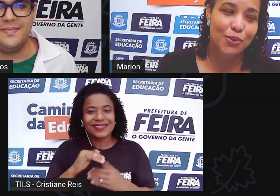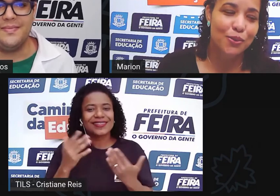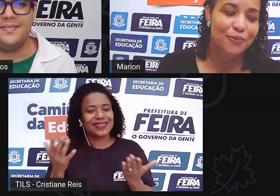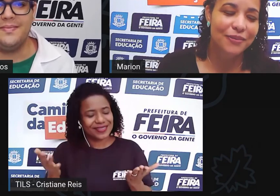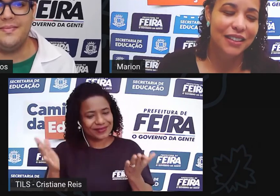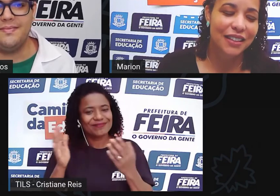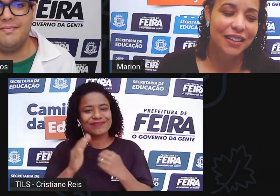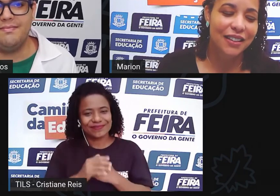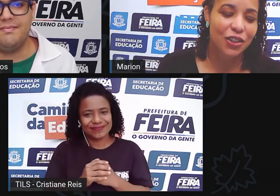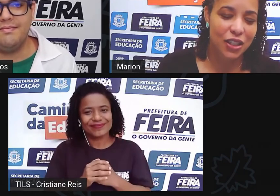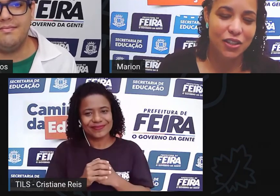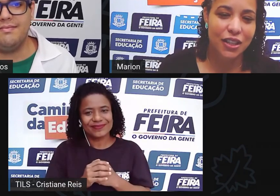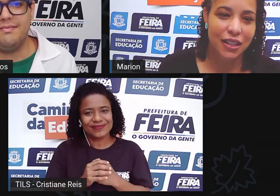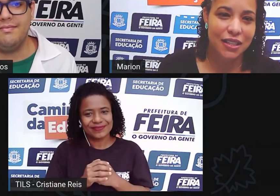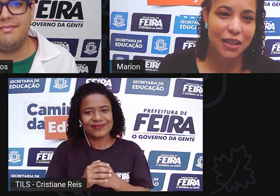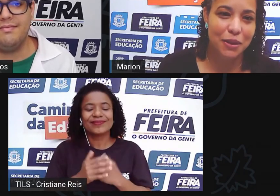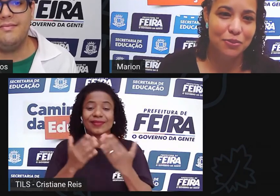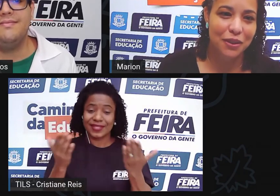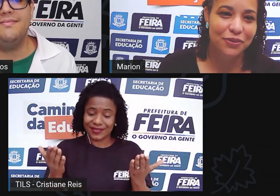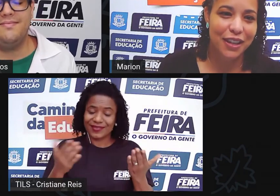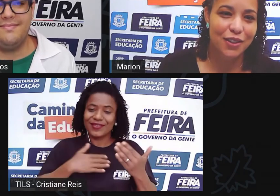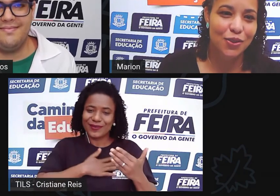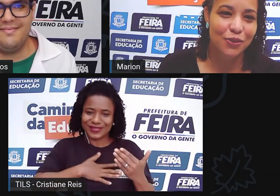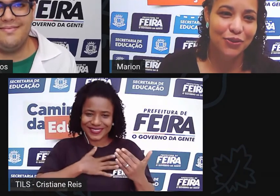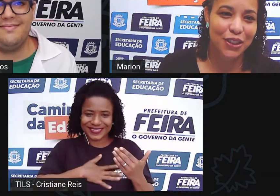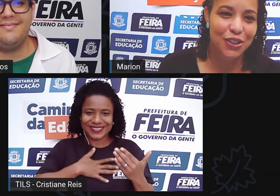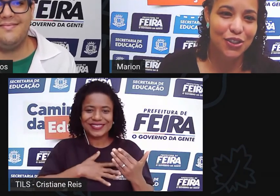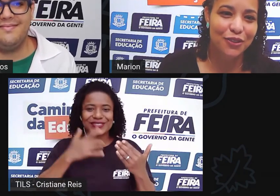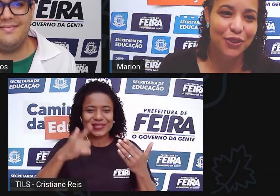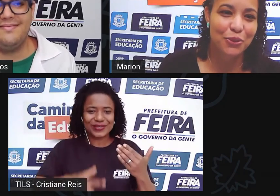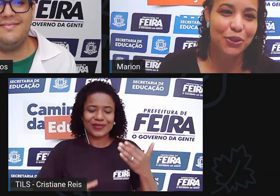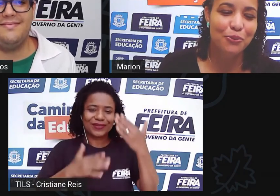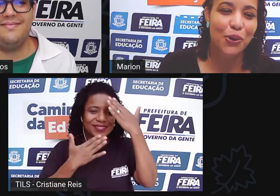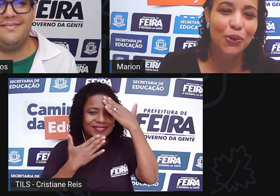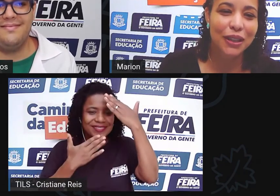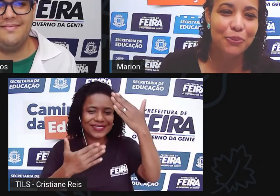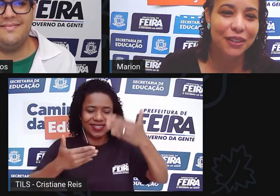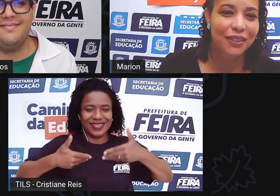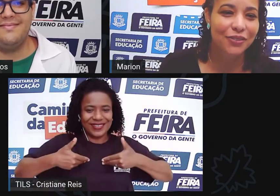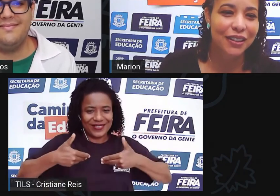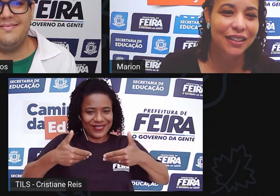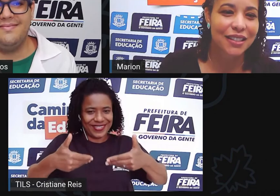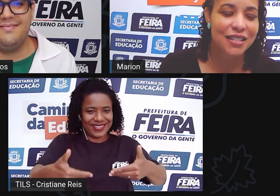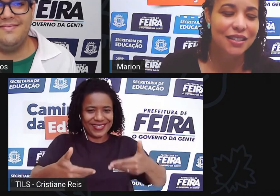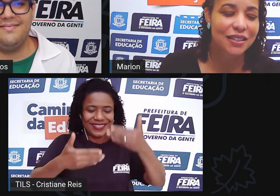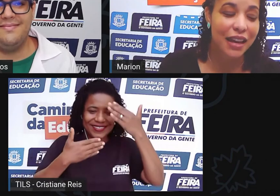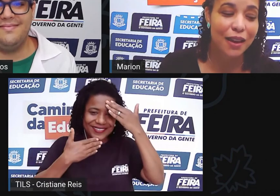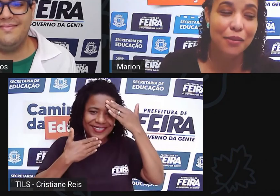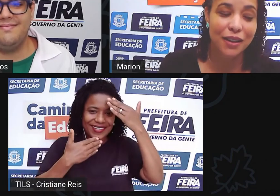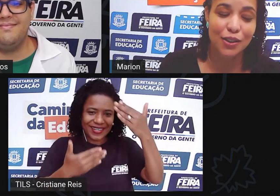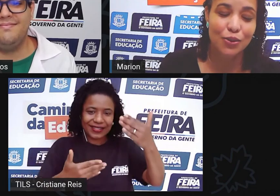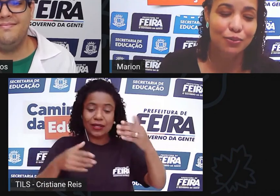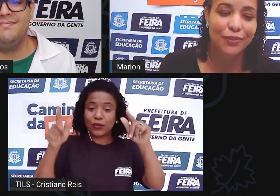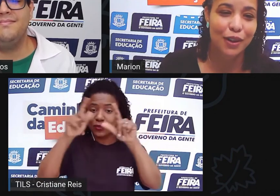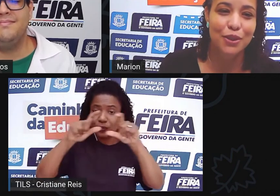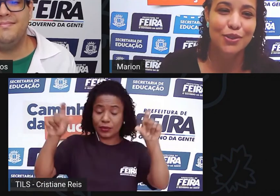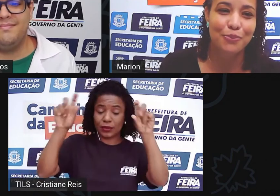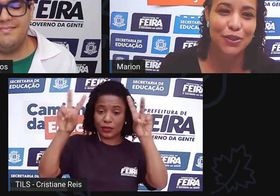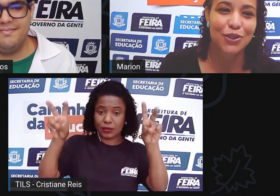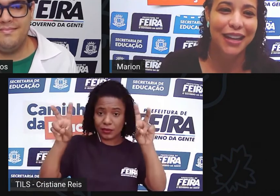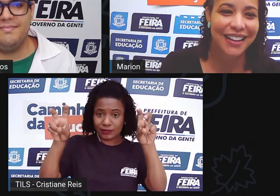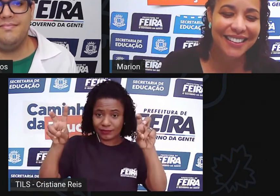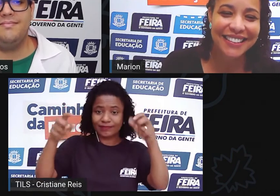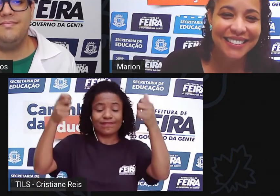Eu gostaria de agradecer mais uma vez o convite. Foi muito bom estar podendo falar desse tema, que eu realmente